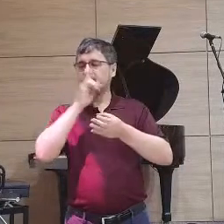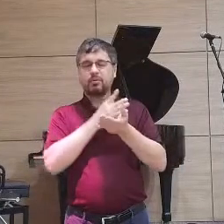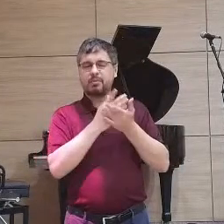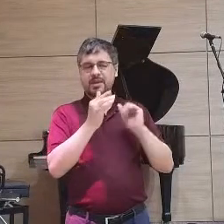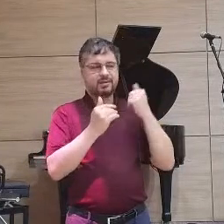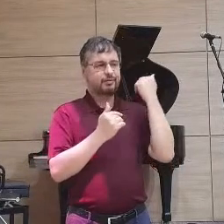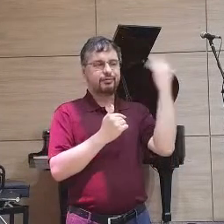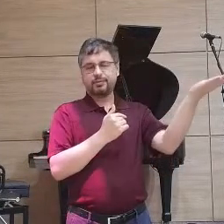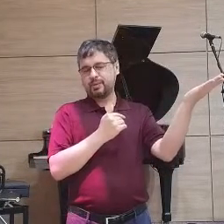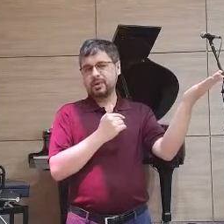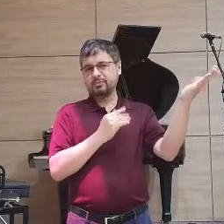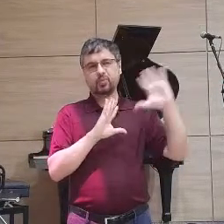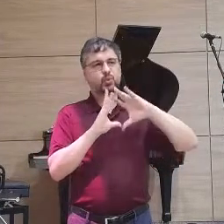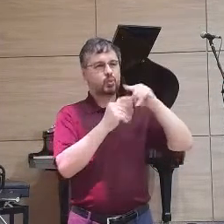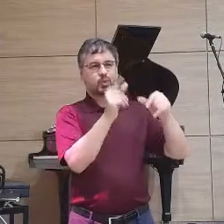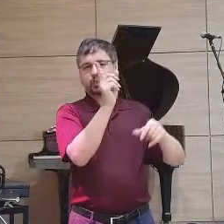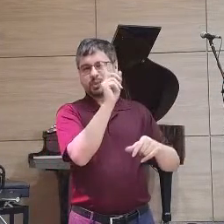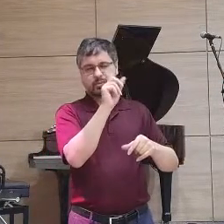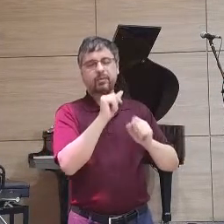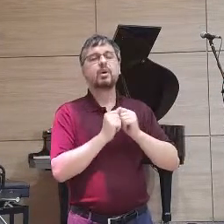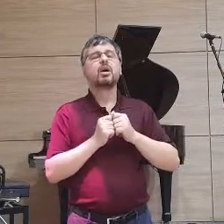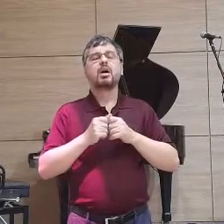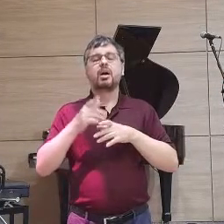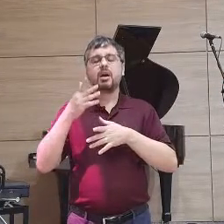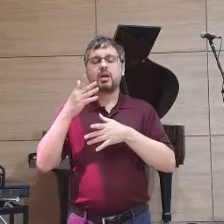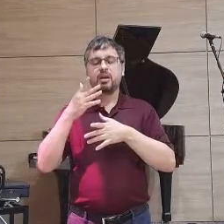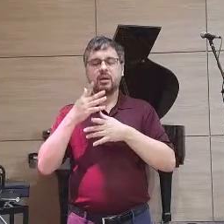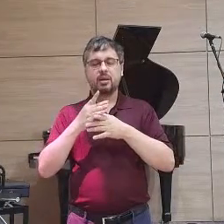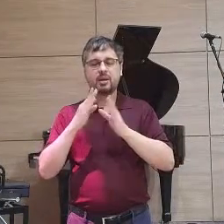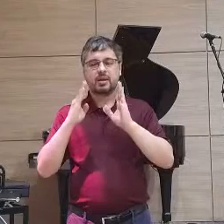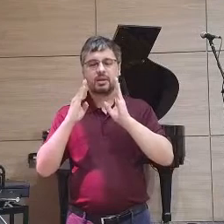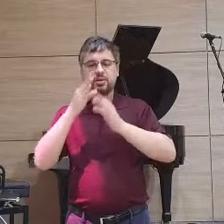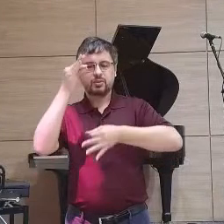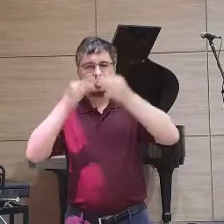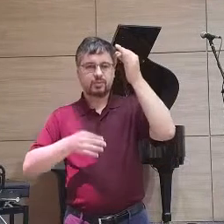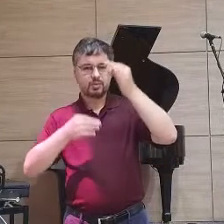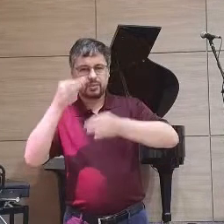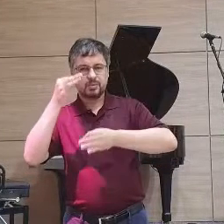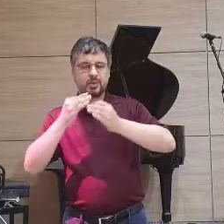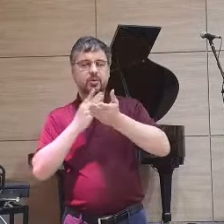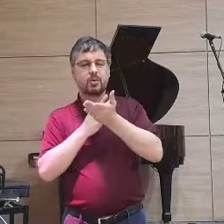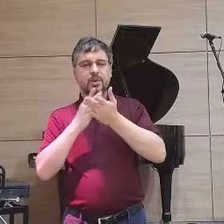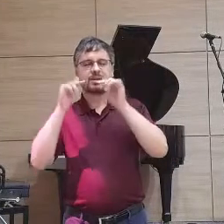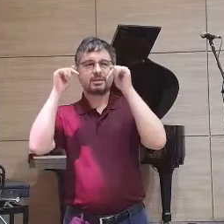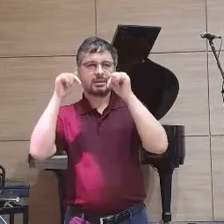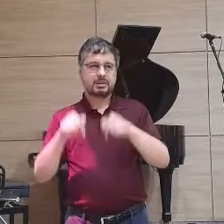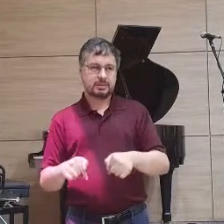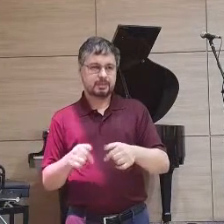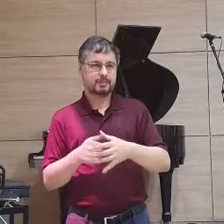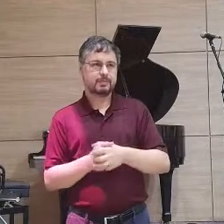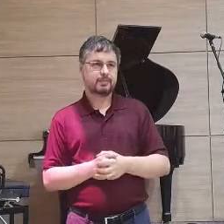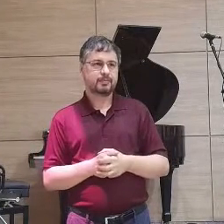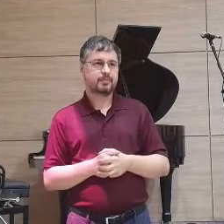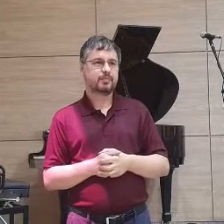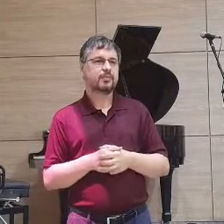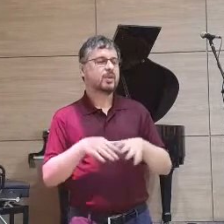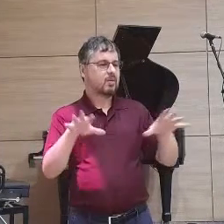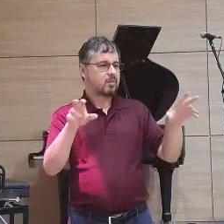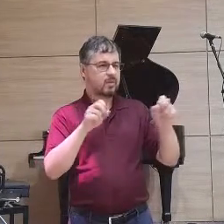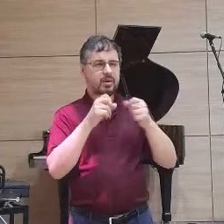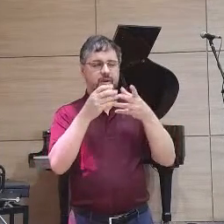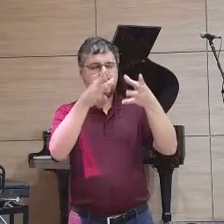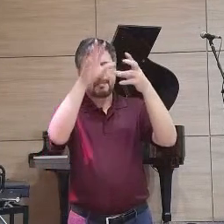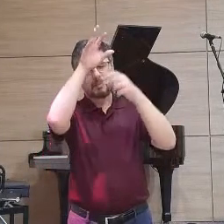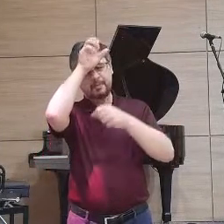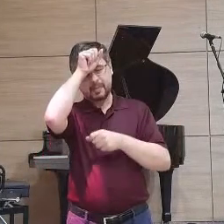é por isso que as coisas pipoca e glória a Deus por isso começa aqui ó pega esse para você meu amor